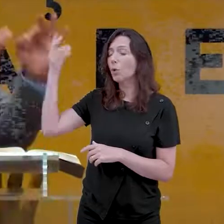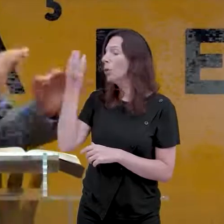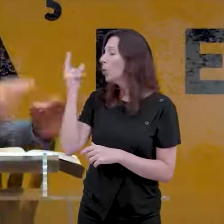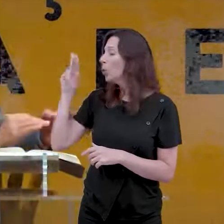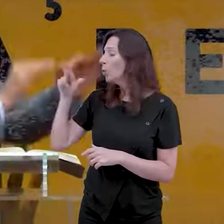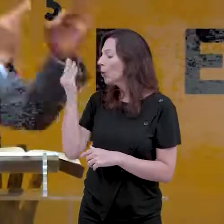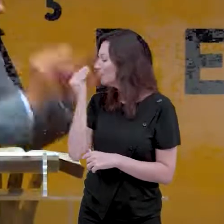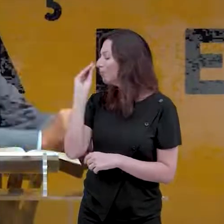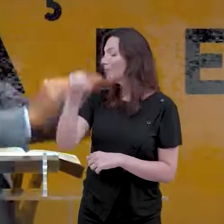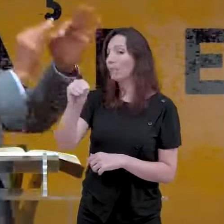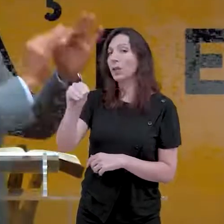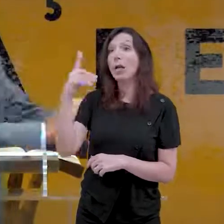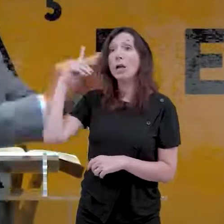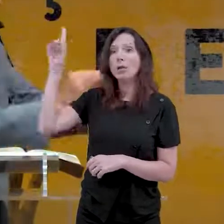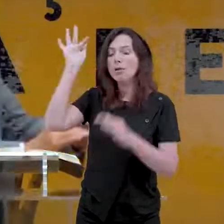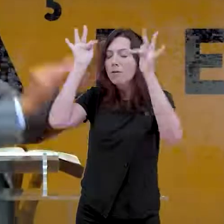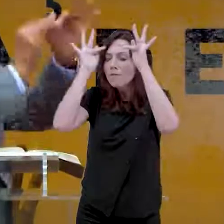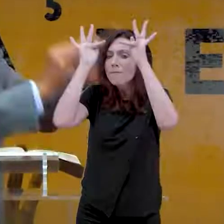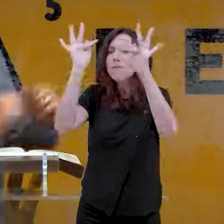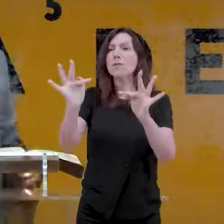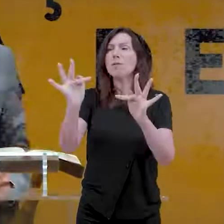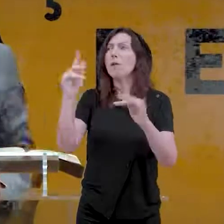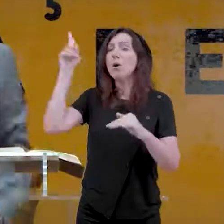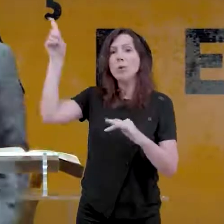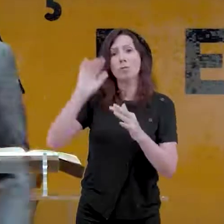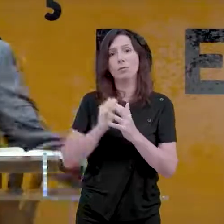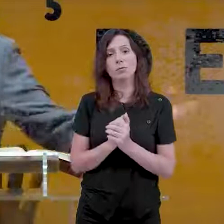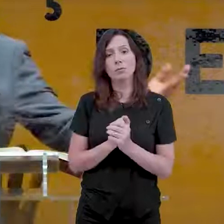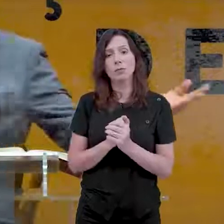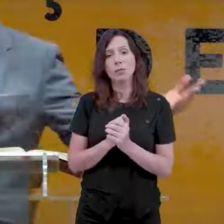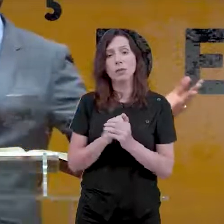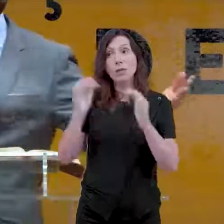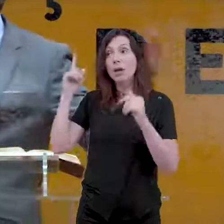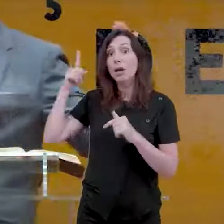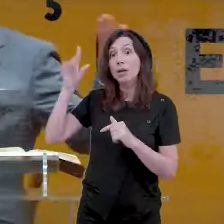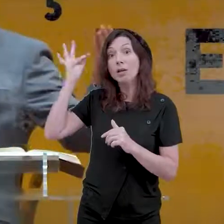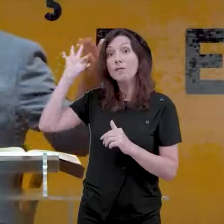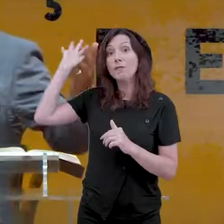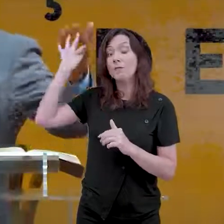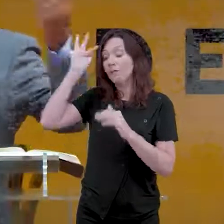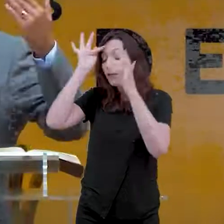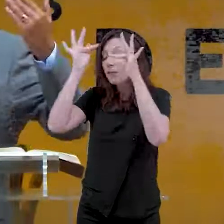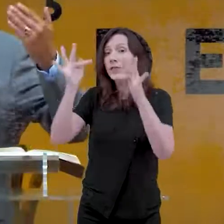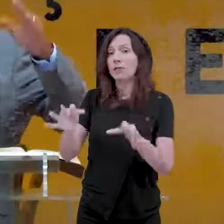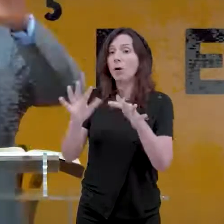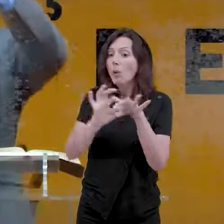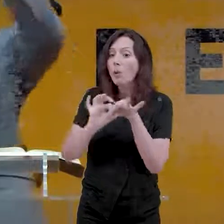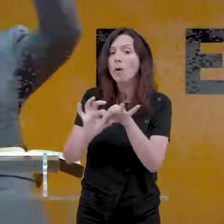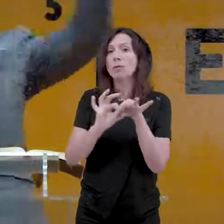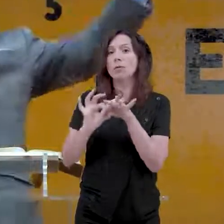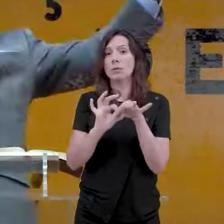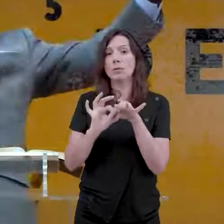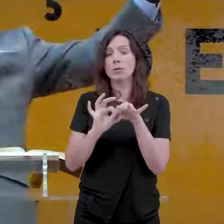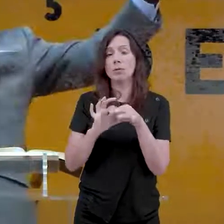Ele é o Deus da aliança, Ele é fiel à sua própria aliança que Ele firmou. Bendito seja Deus. Quando nós oramos não